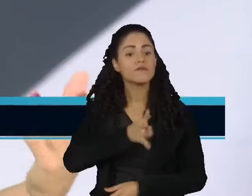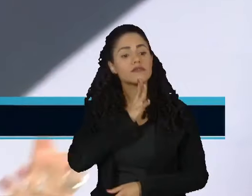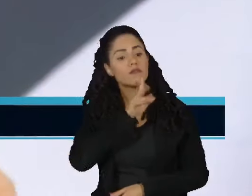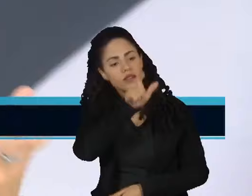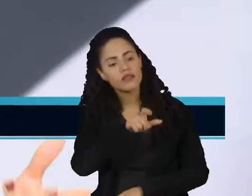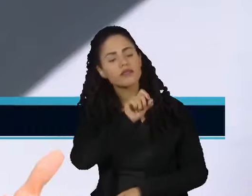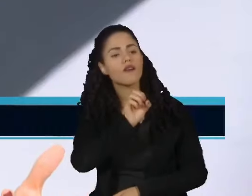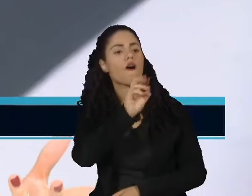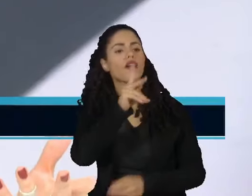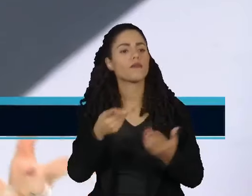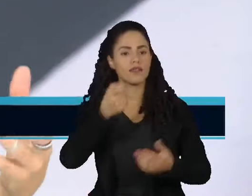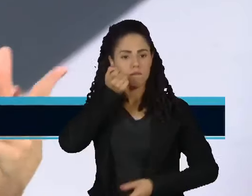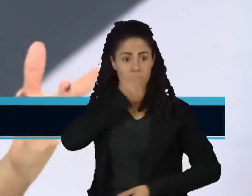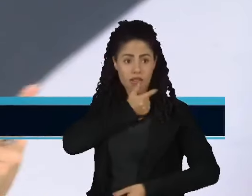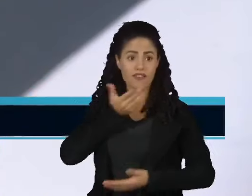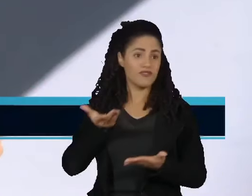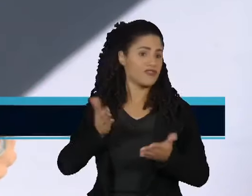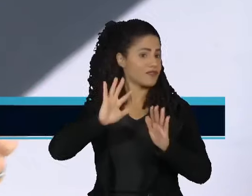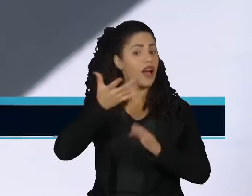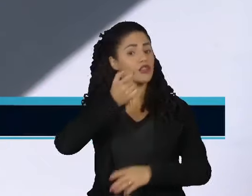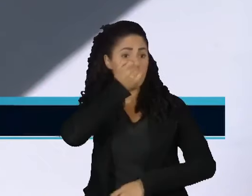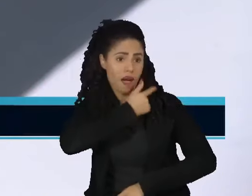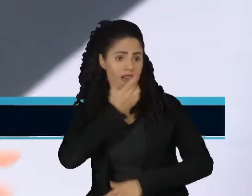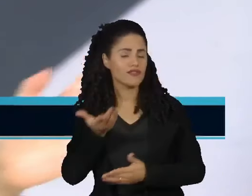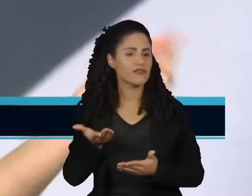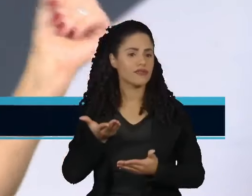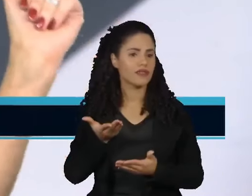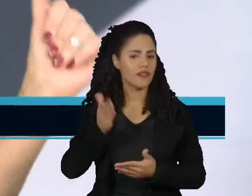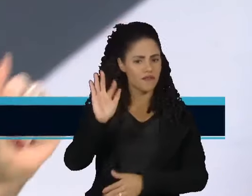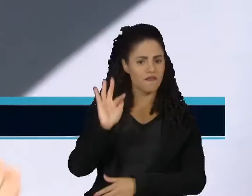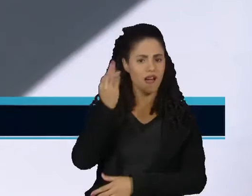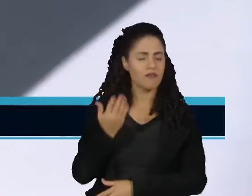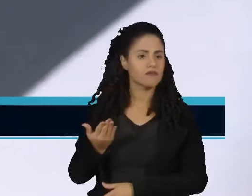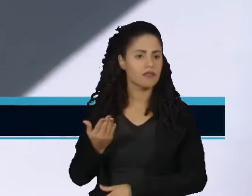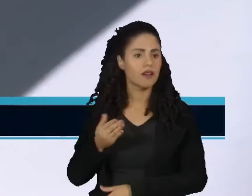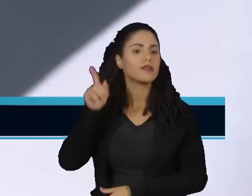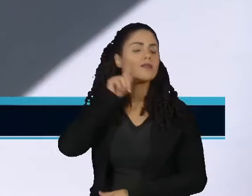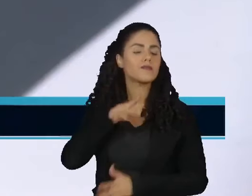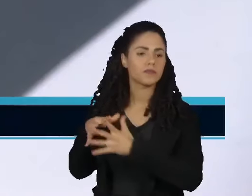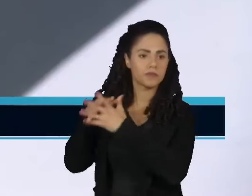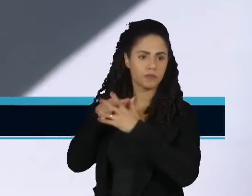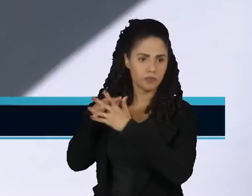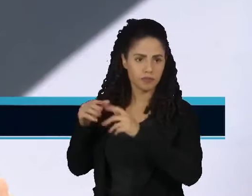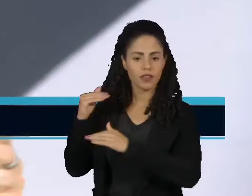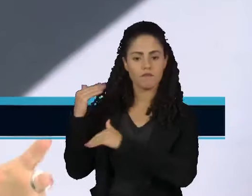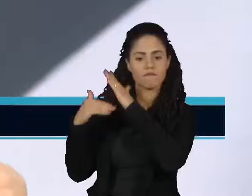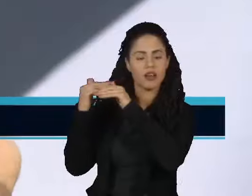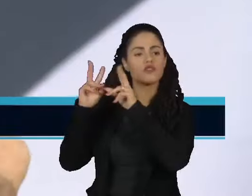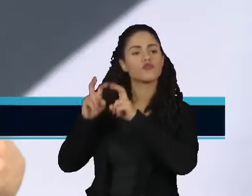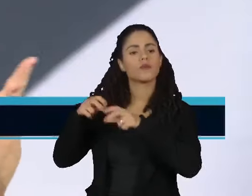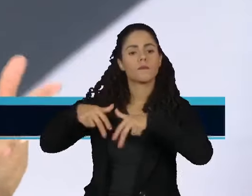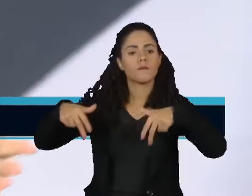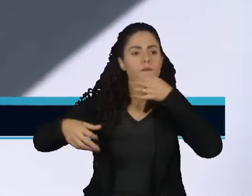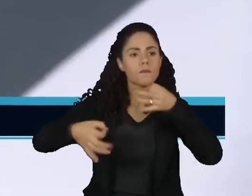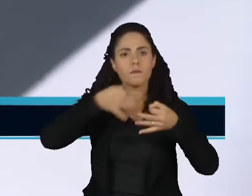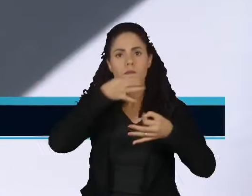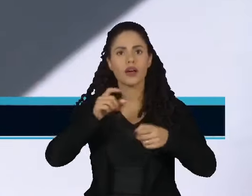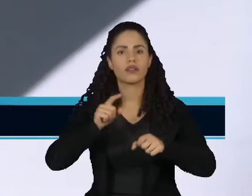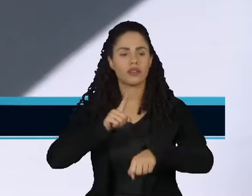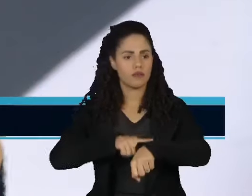porque é muito fácil mentir mesmo, né? E mesmo quando você tem agências, que até nos Estados Unidos é um avanço interessante para debate, ter agências